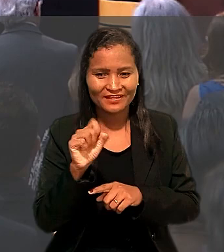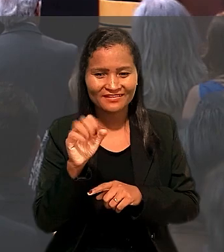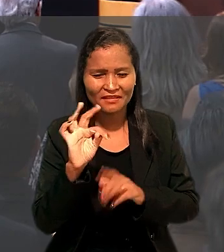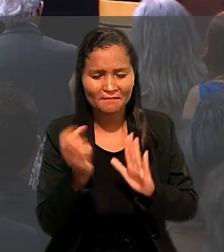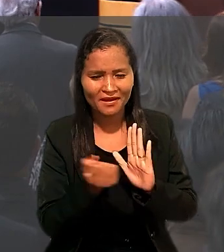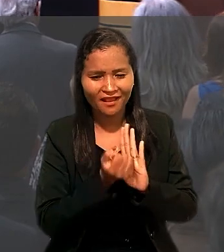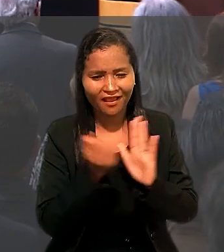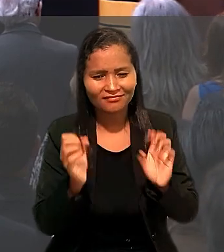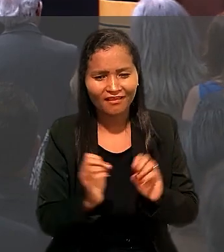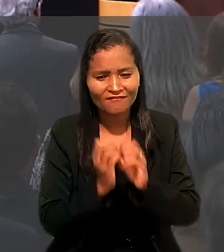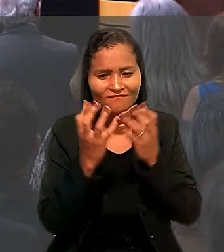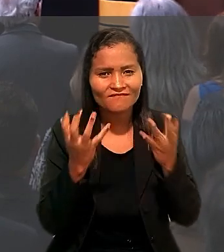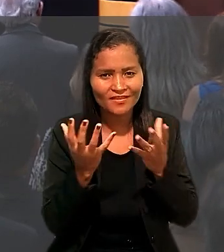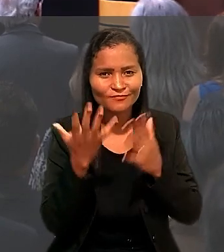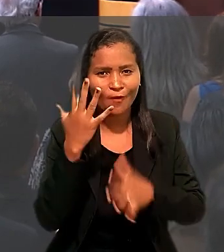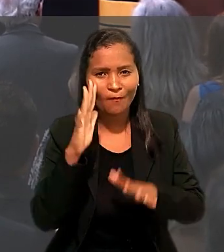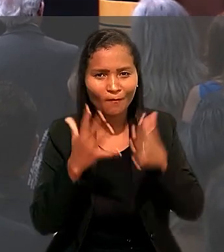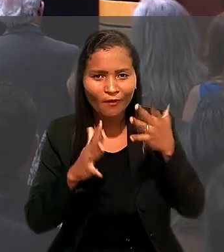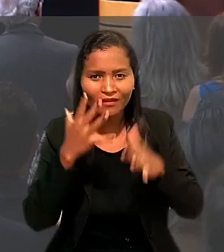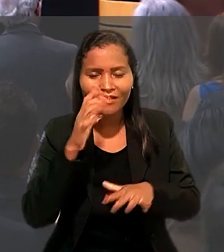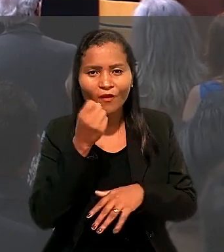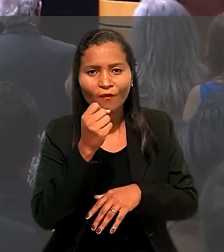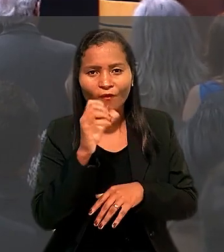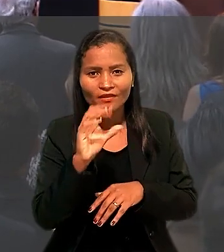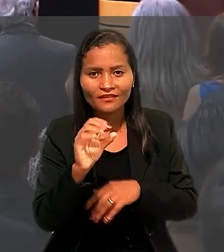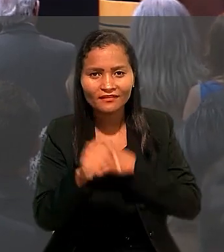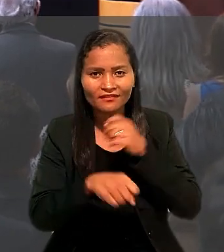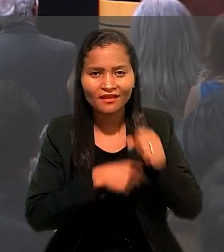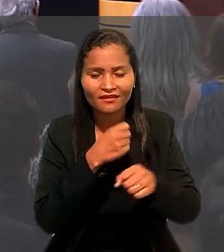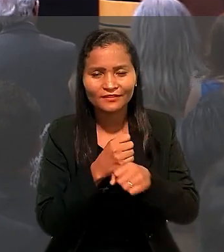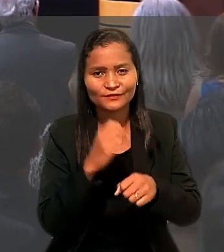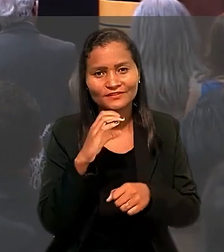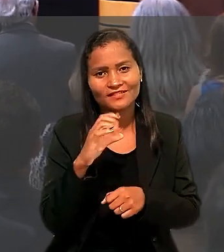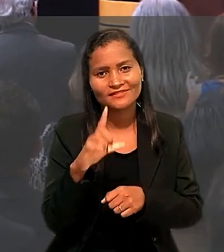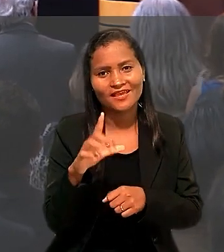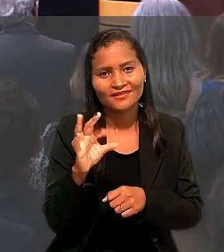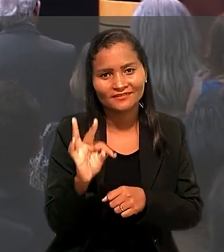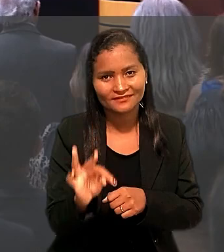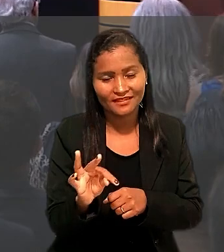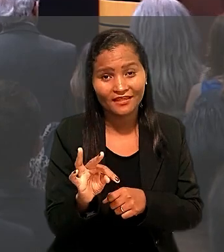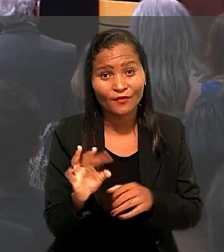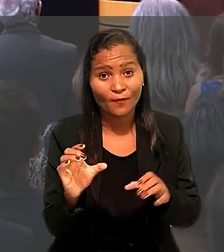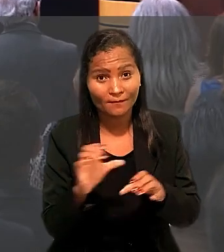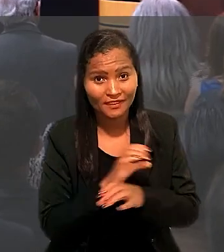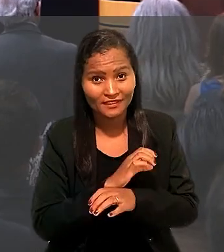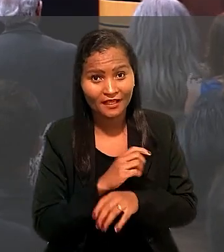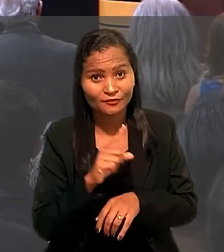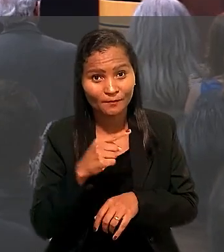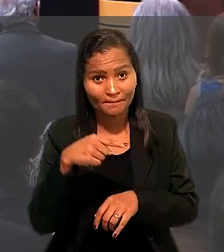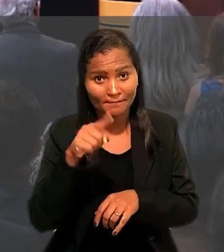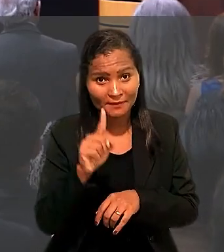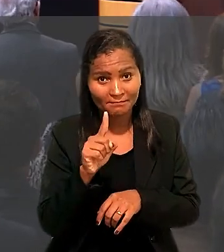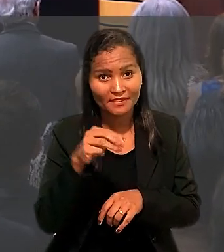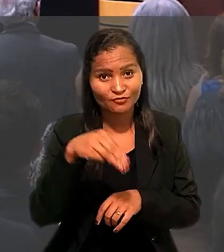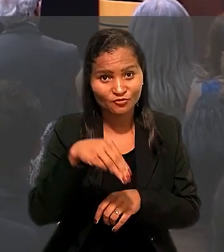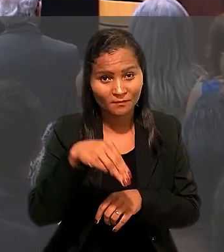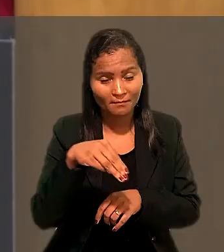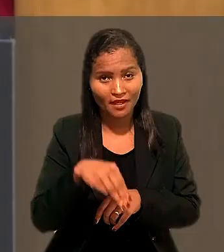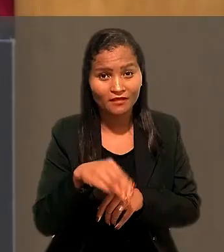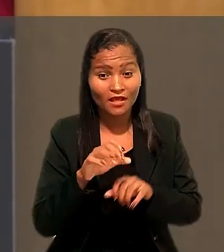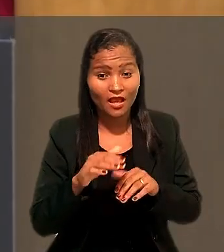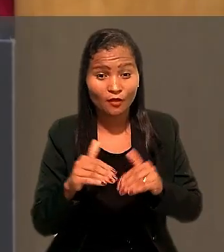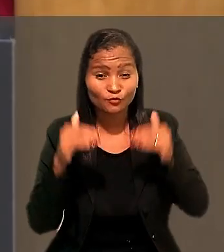no TST foi marcada por eventos em comemoração aos 80 anos da consolidação das leis do trabalho, completados em 1º de